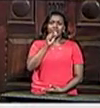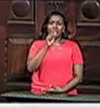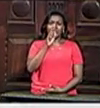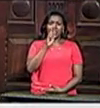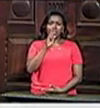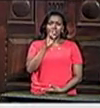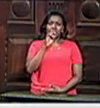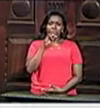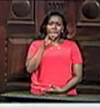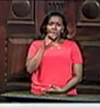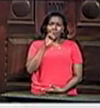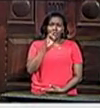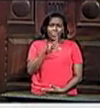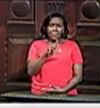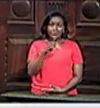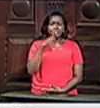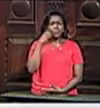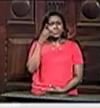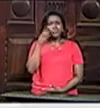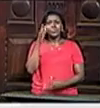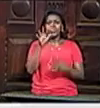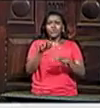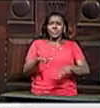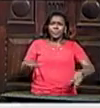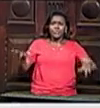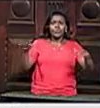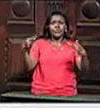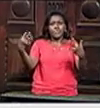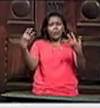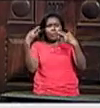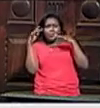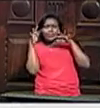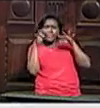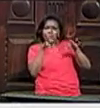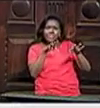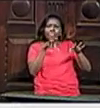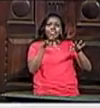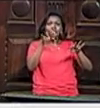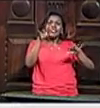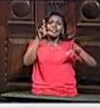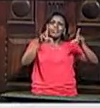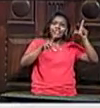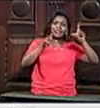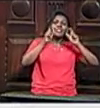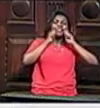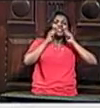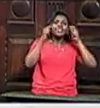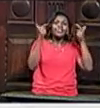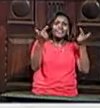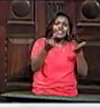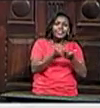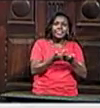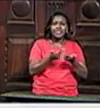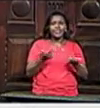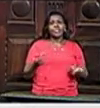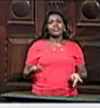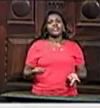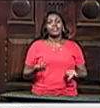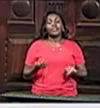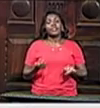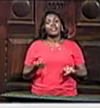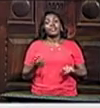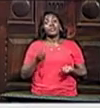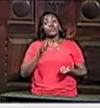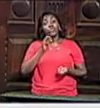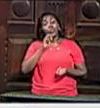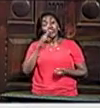cidadãos que ainda nos assistem das galerias que nos acompanham pela tv alerj o cedem e seguem pelas redes